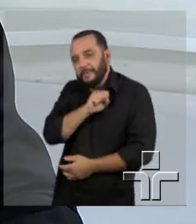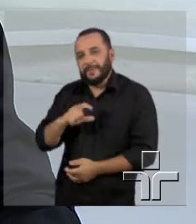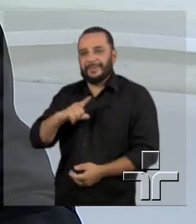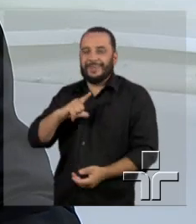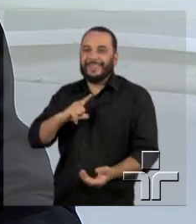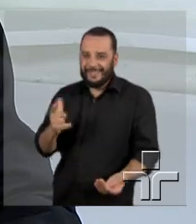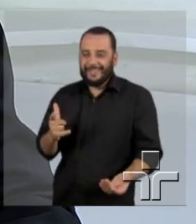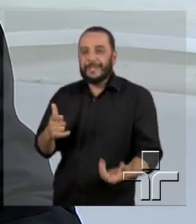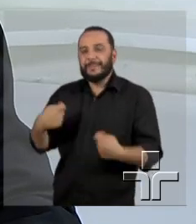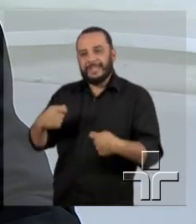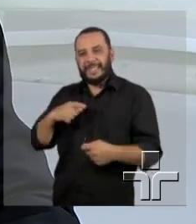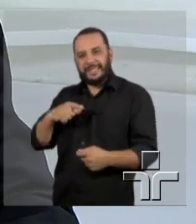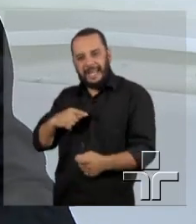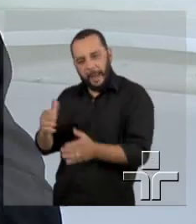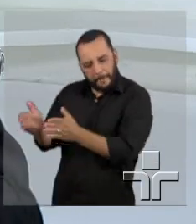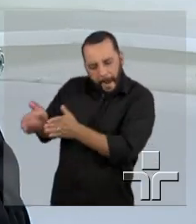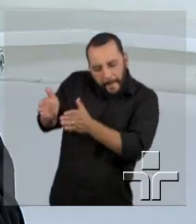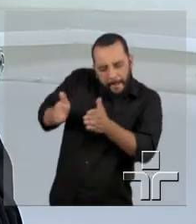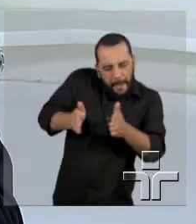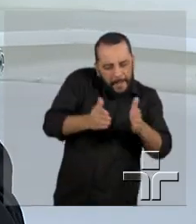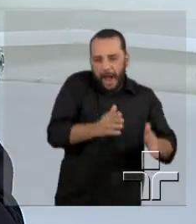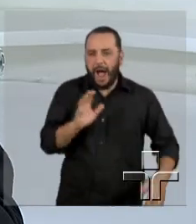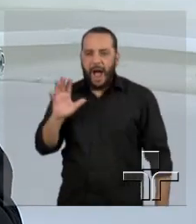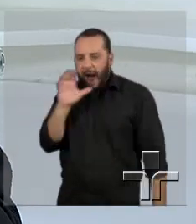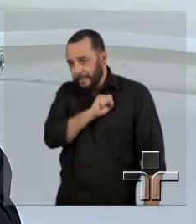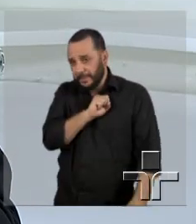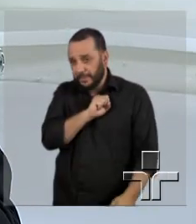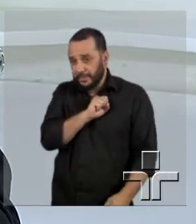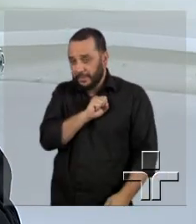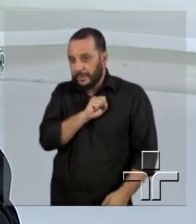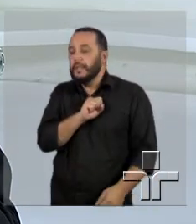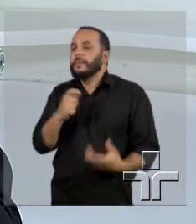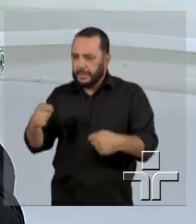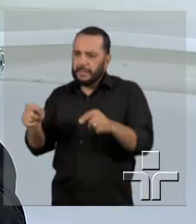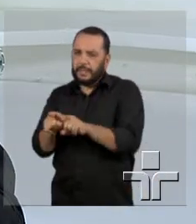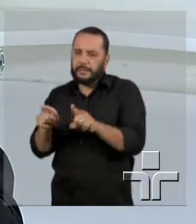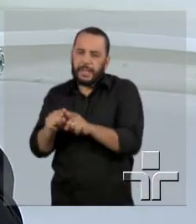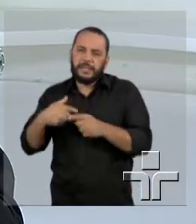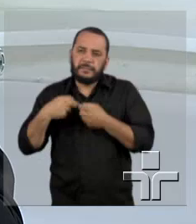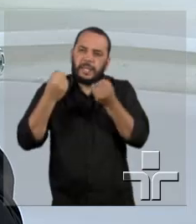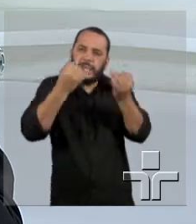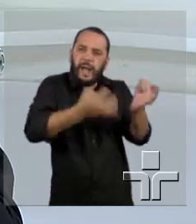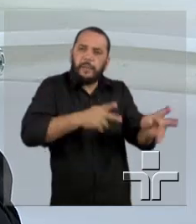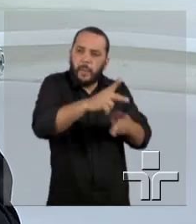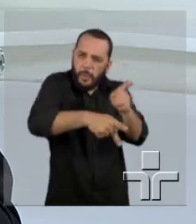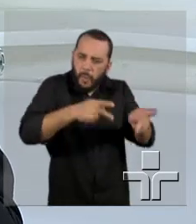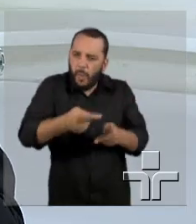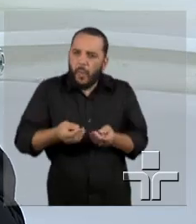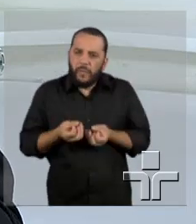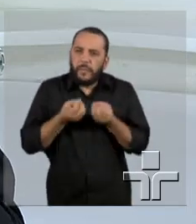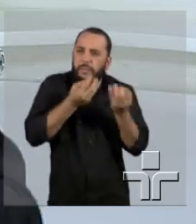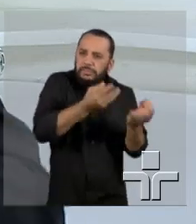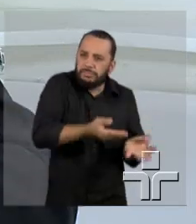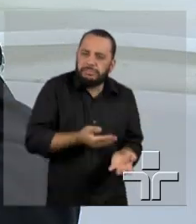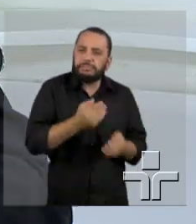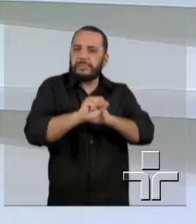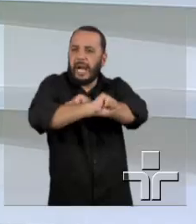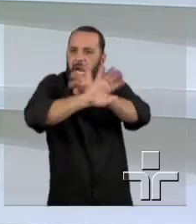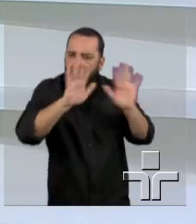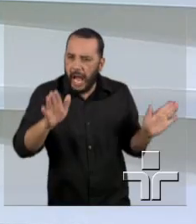certo didatismo, não é? Uma coisa é dar satisfações ao público, lavrando uma decisão consistente,